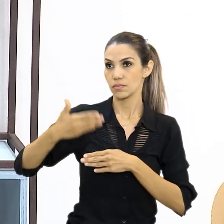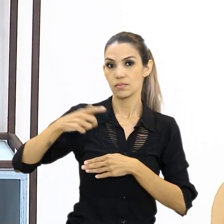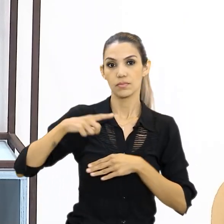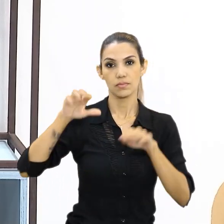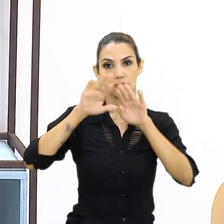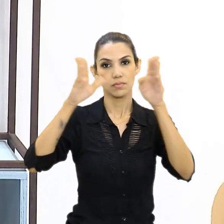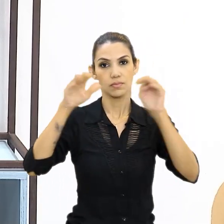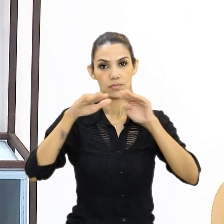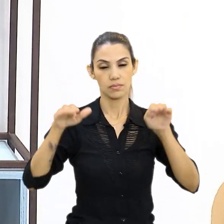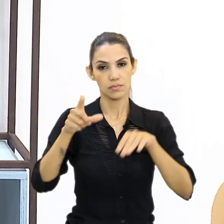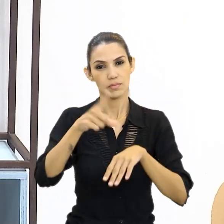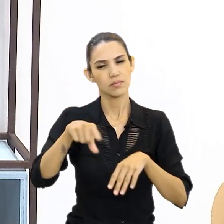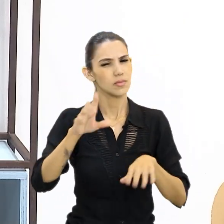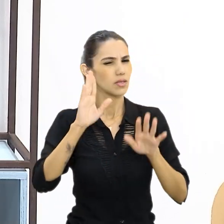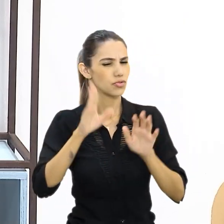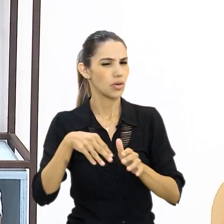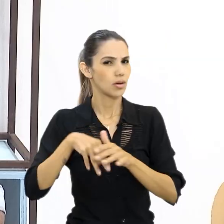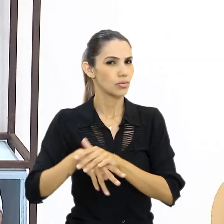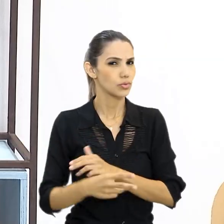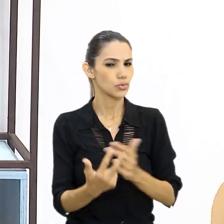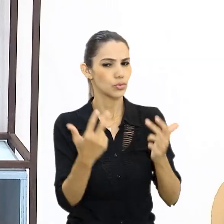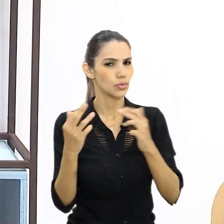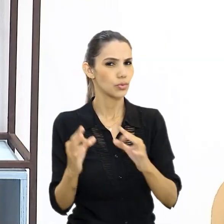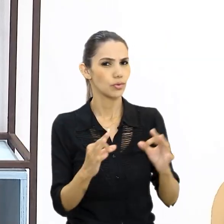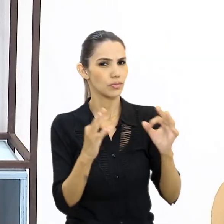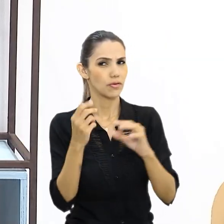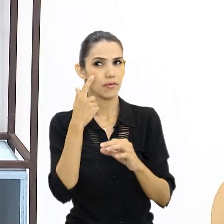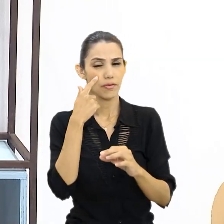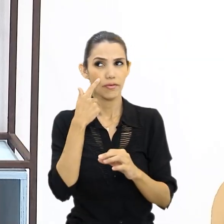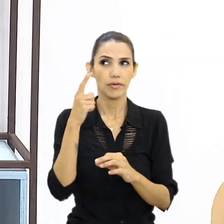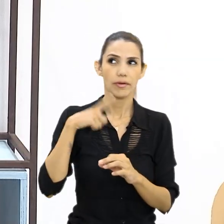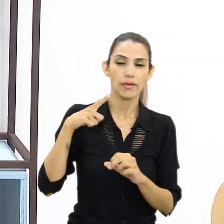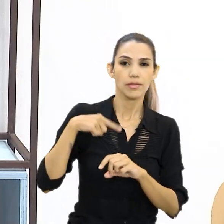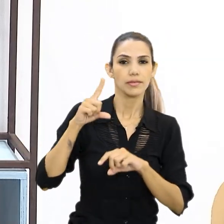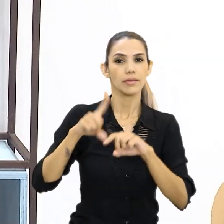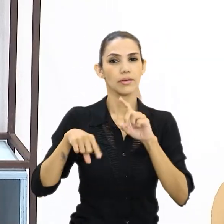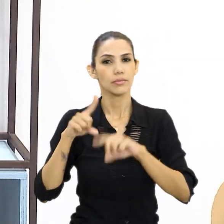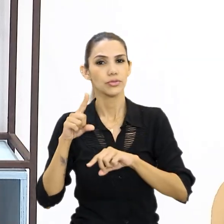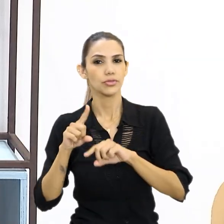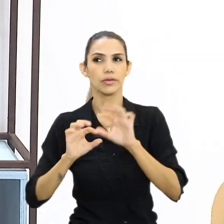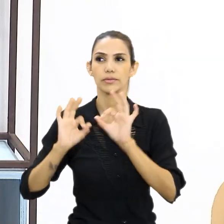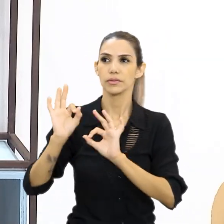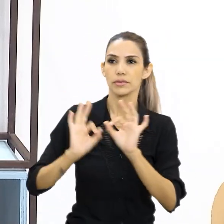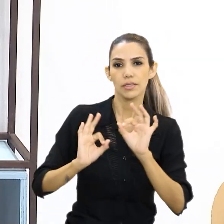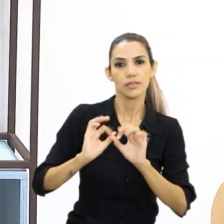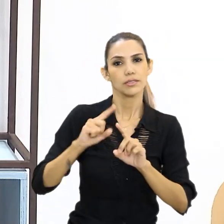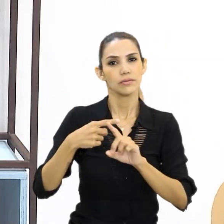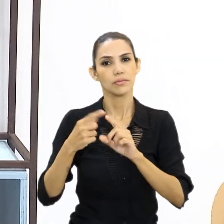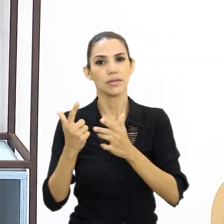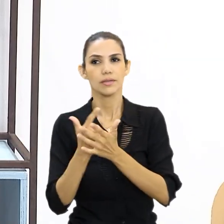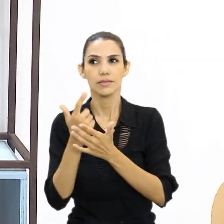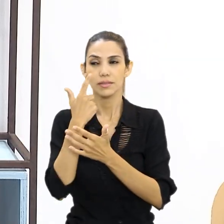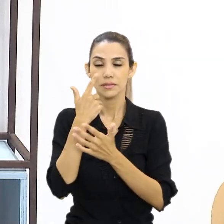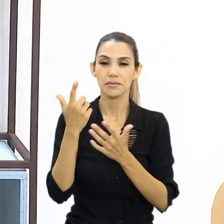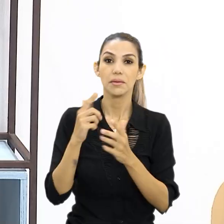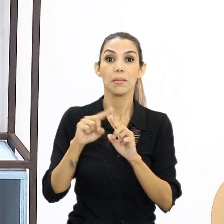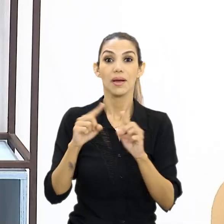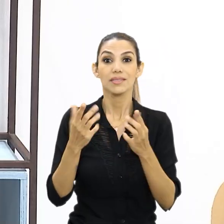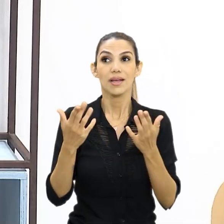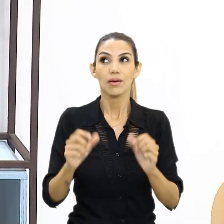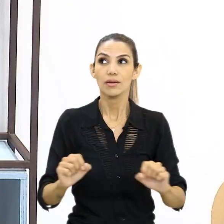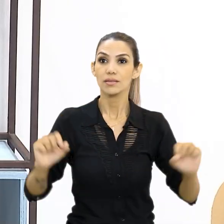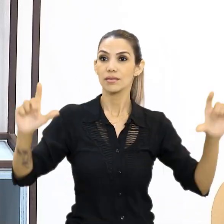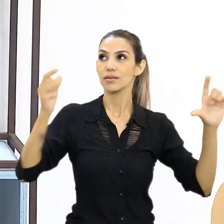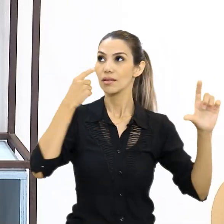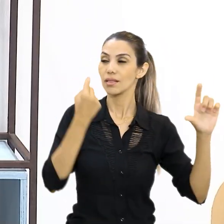estante. Vocês costumam ver ela sempre com livros, né, e objetos decorativos. Aqui nesse formato vocês só conseguem ver algumas